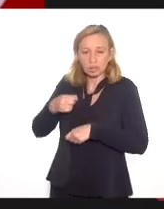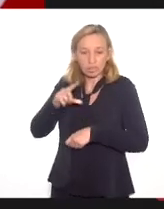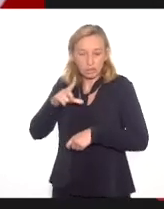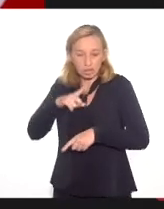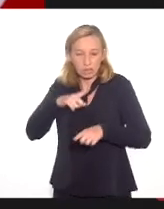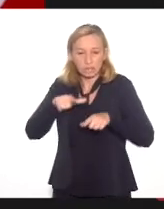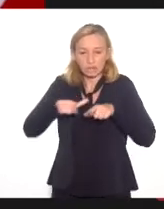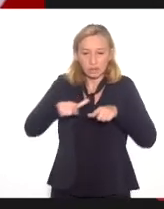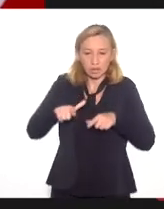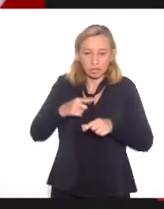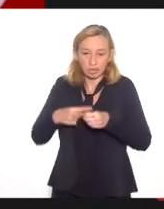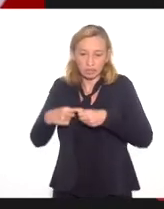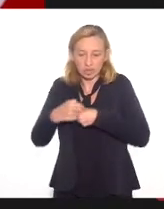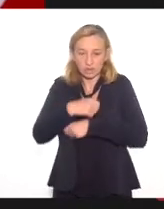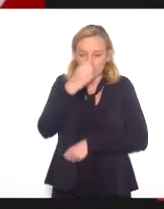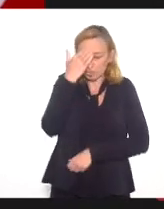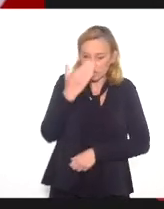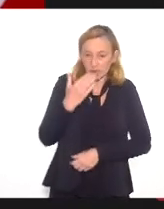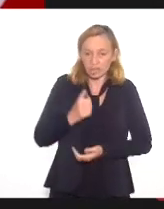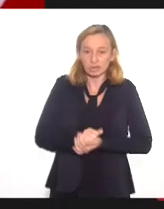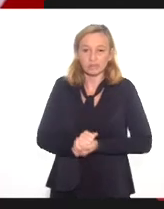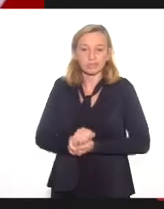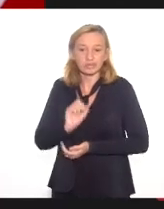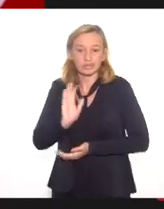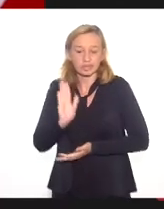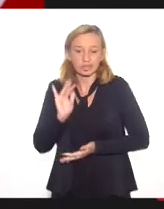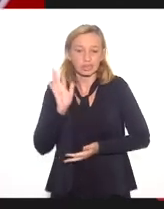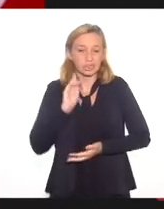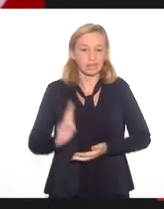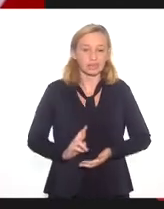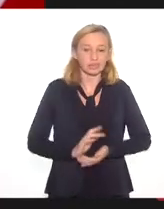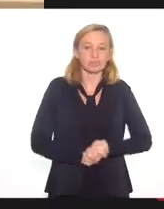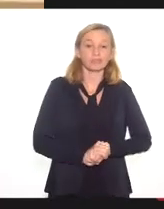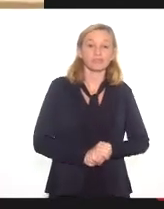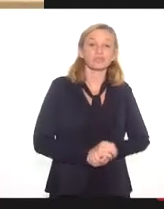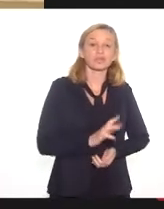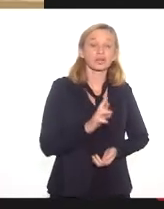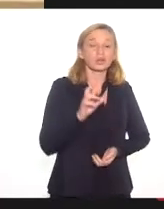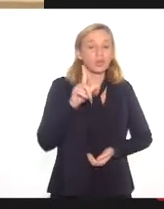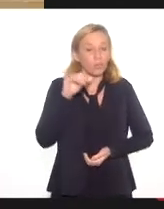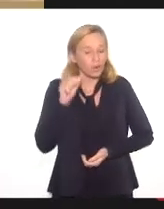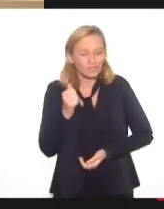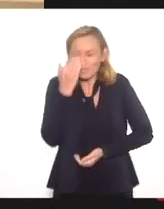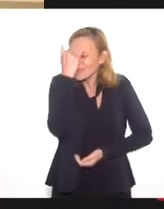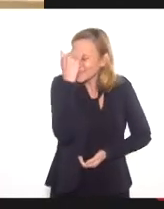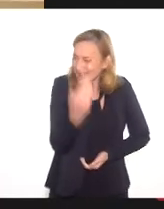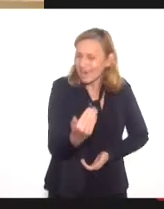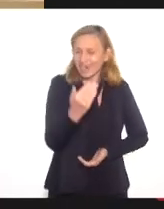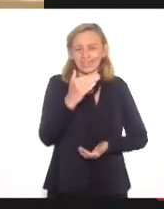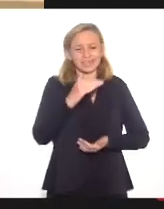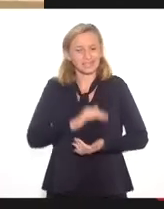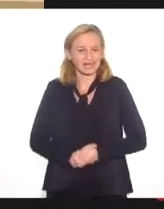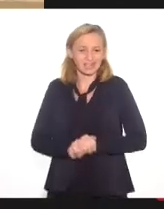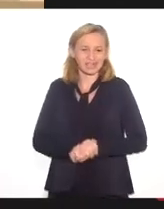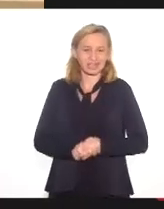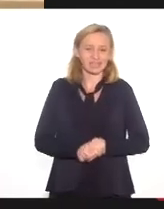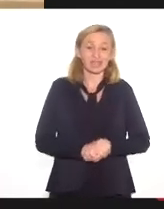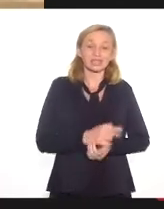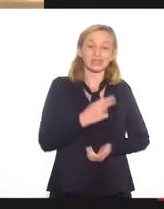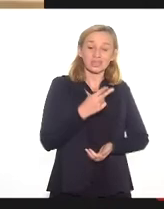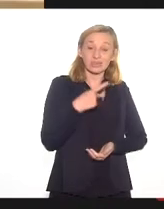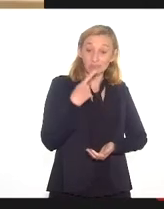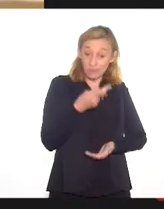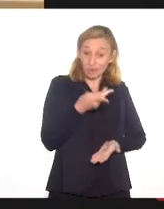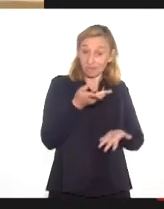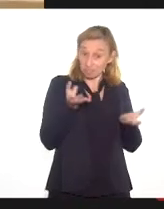para os municípios é isso Renata tá bom Luana muito obrigada pela pela sua